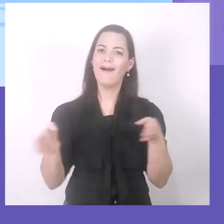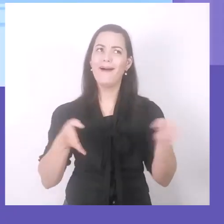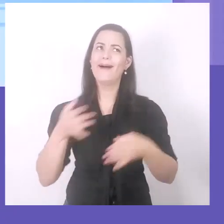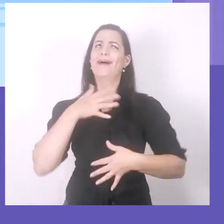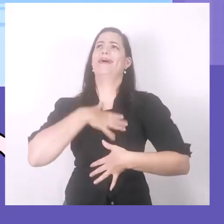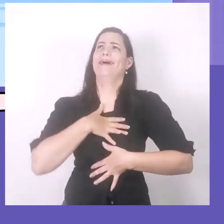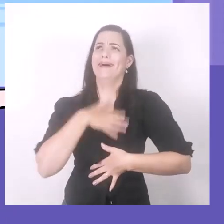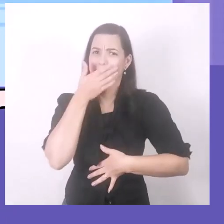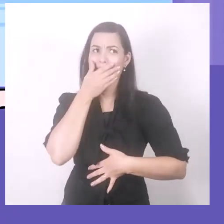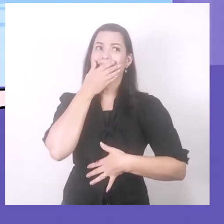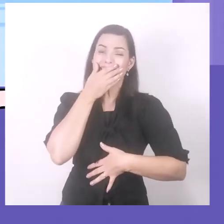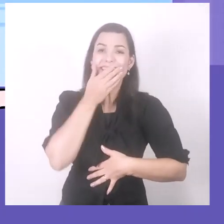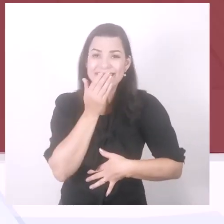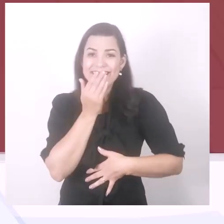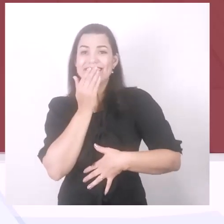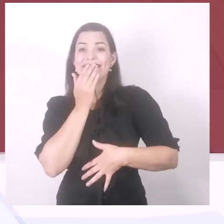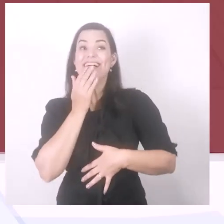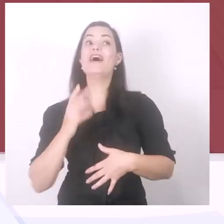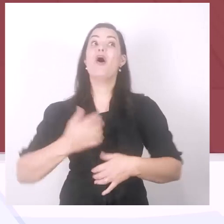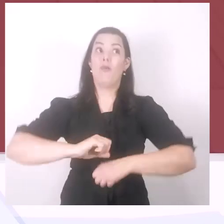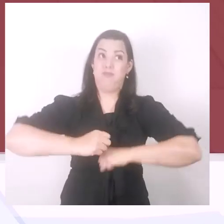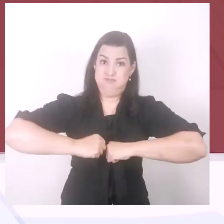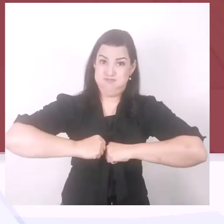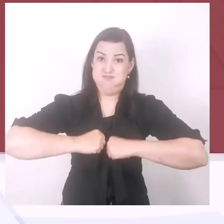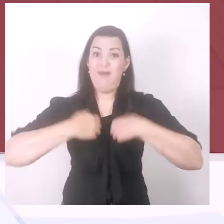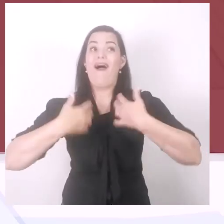Ele tá uma bola!